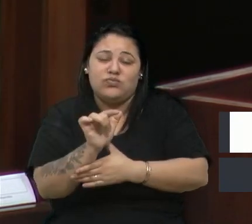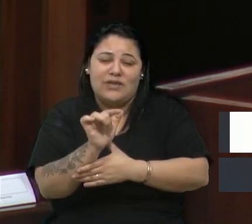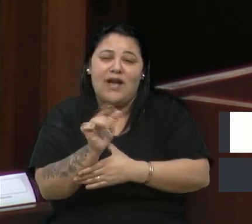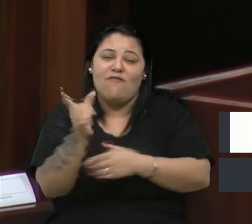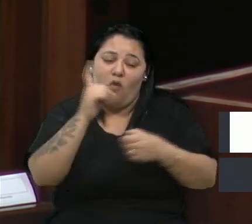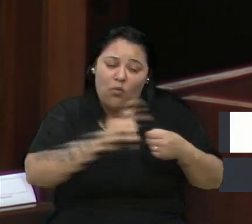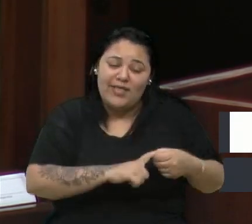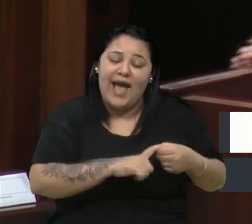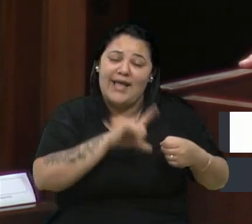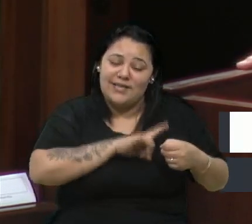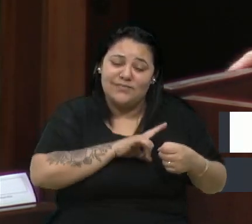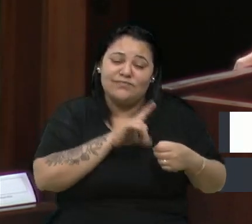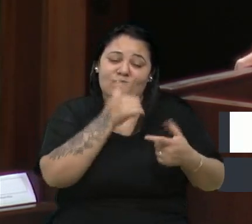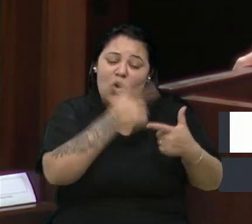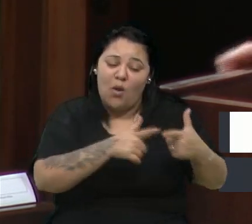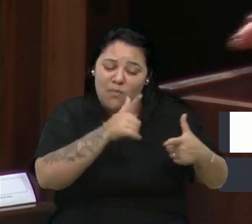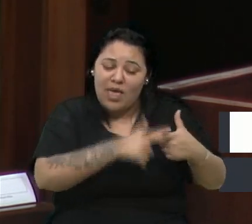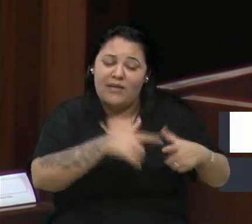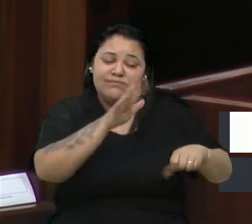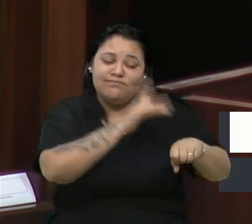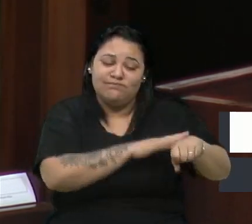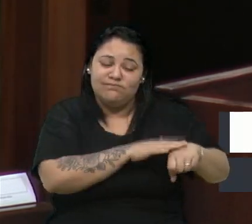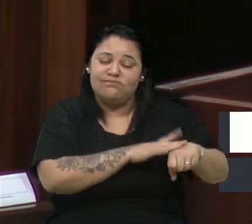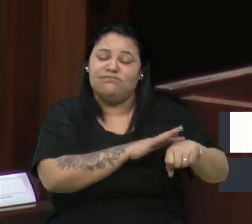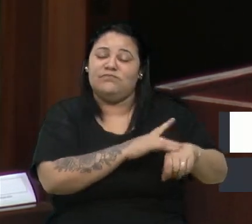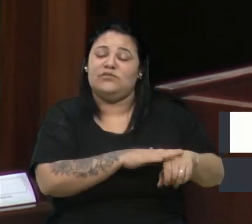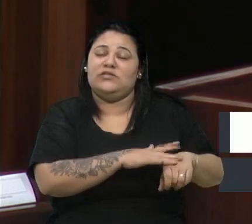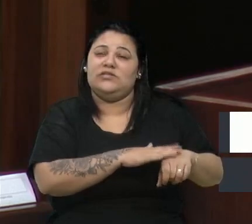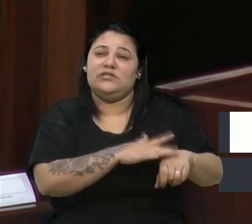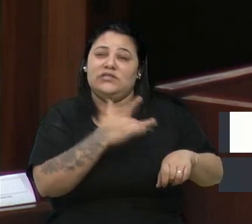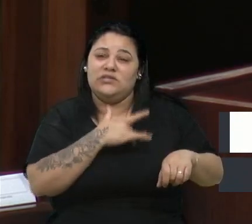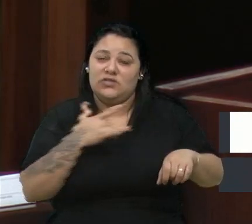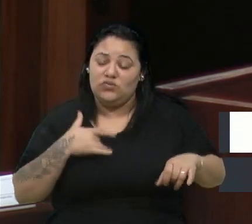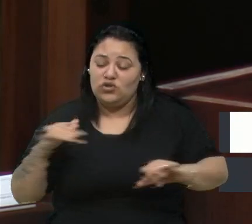de saúde e muitos